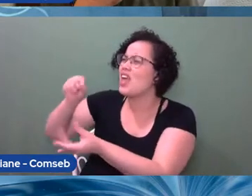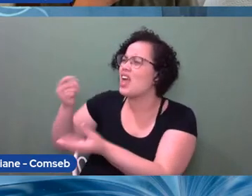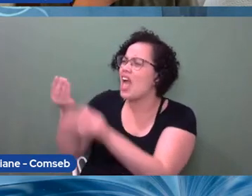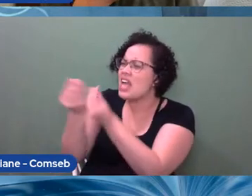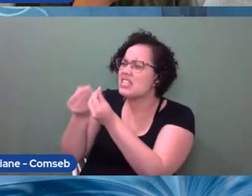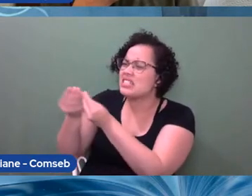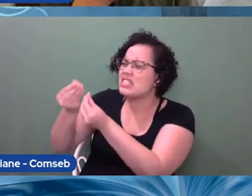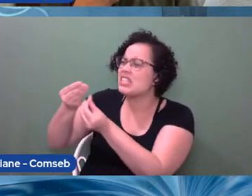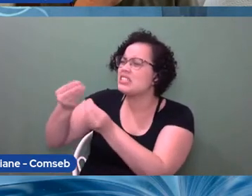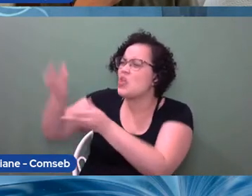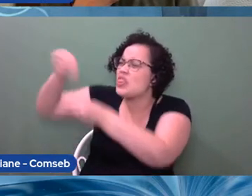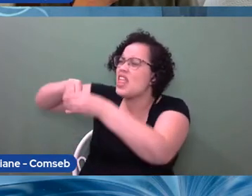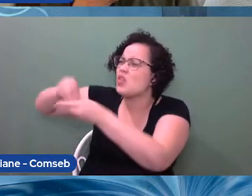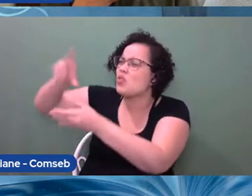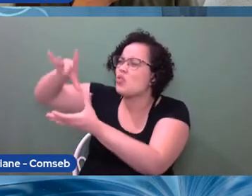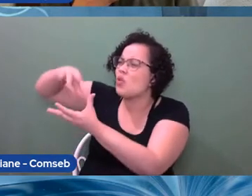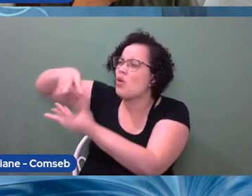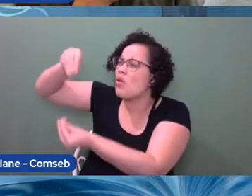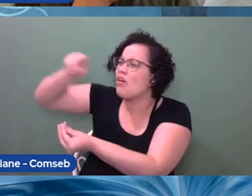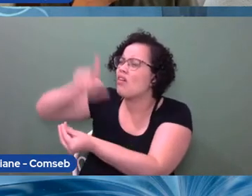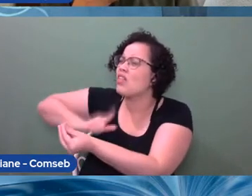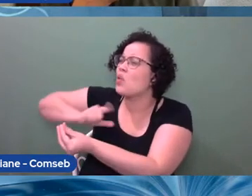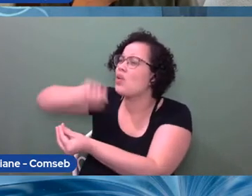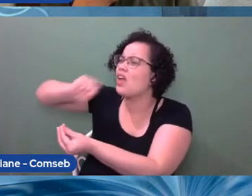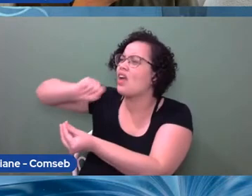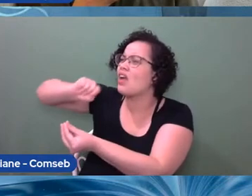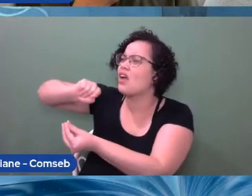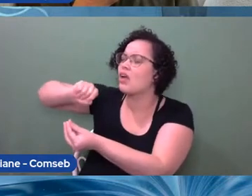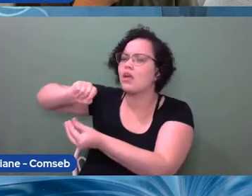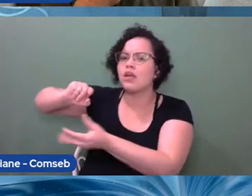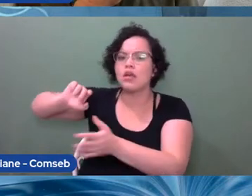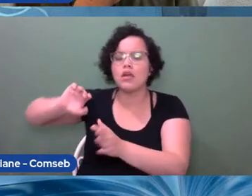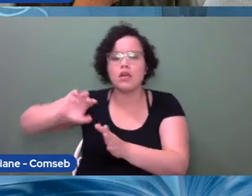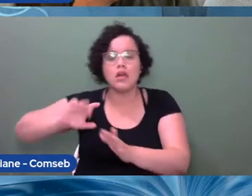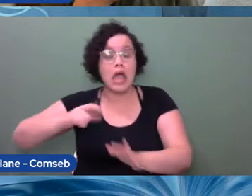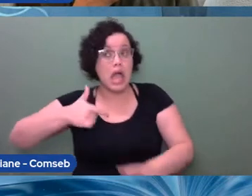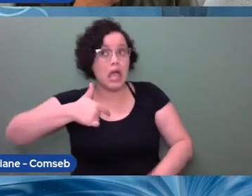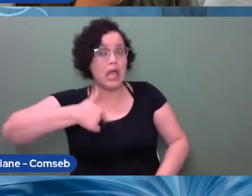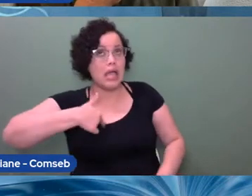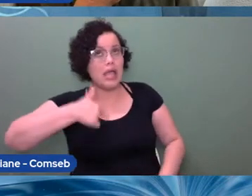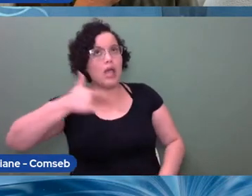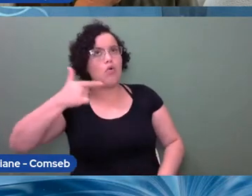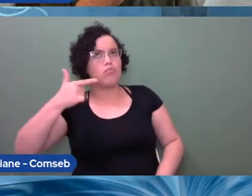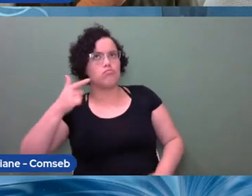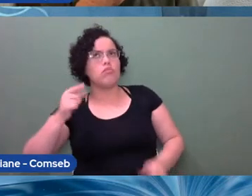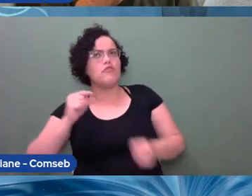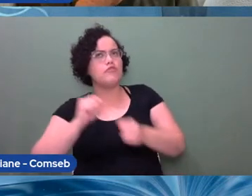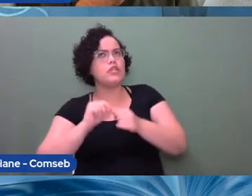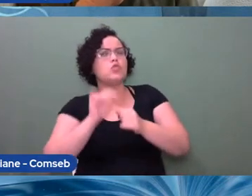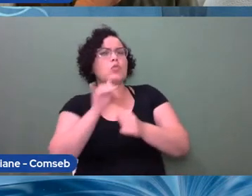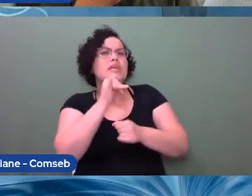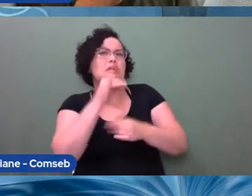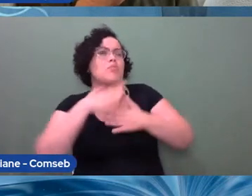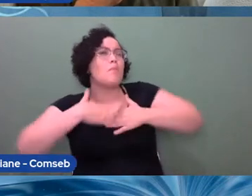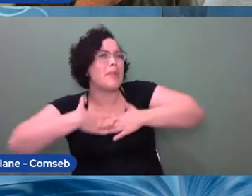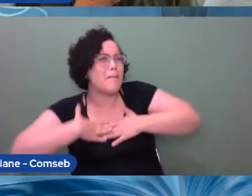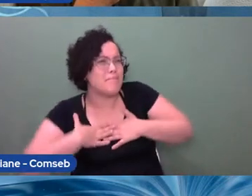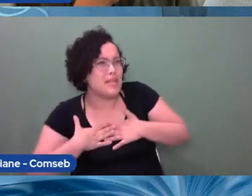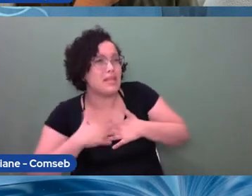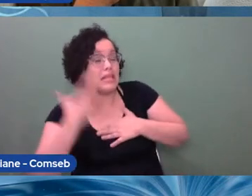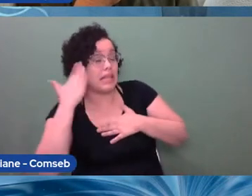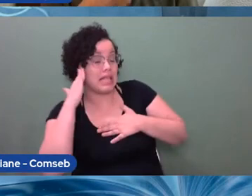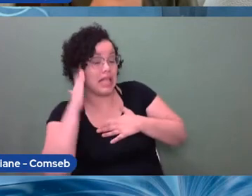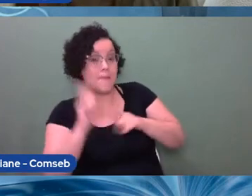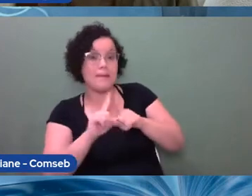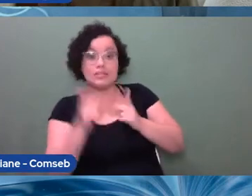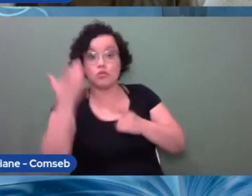difícil dizer. Tá certo? Eu fiz um modelo para mim, mas eu não sei se serve para os outros. Então,